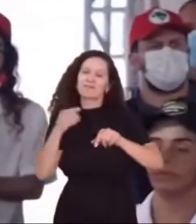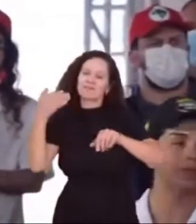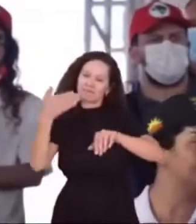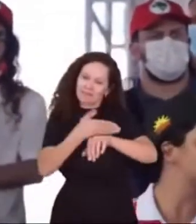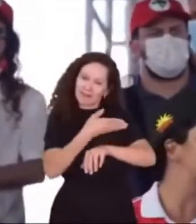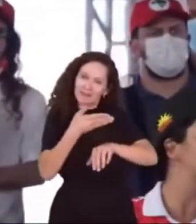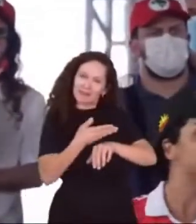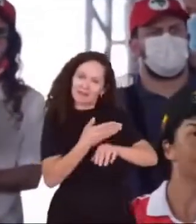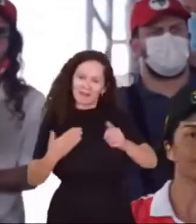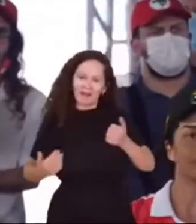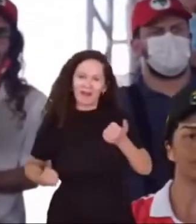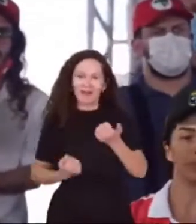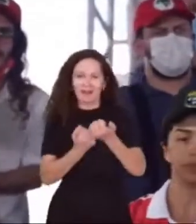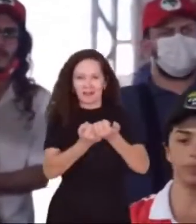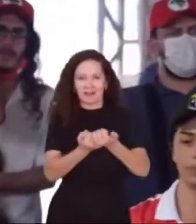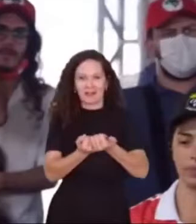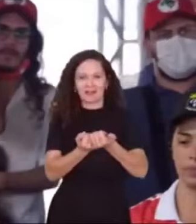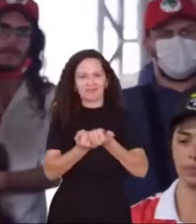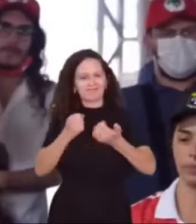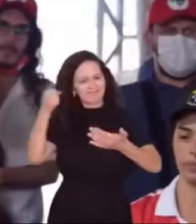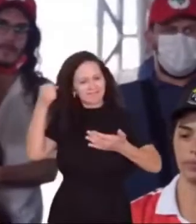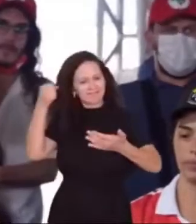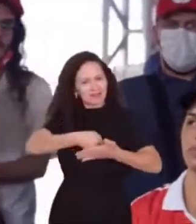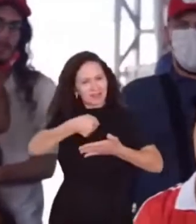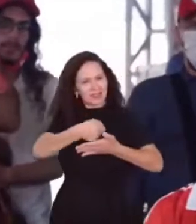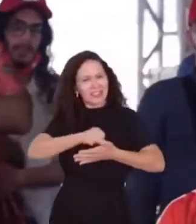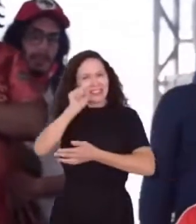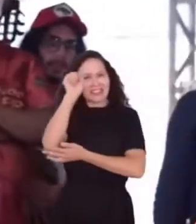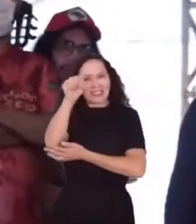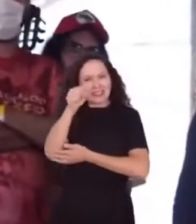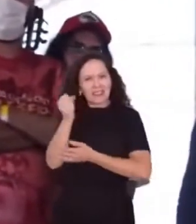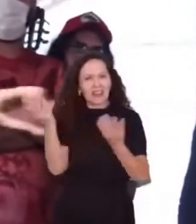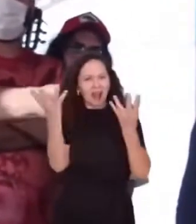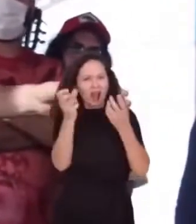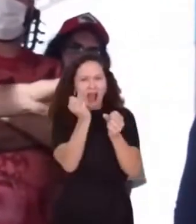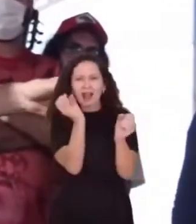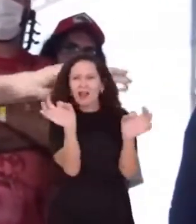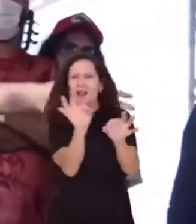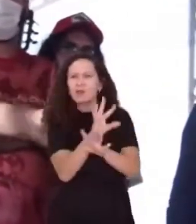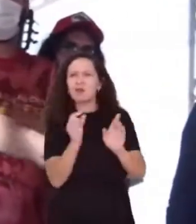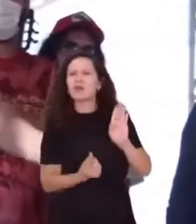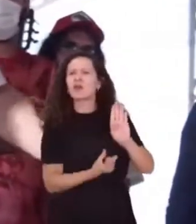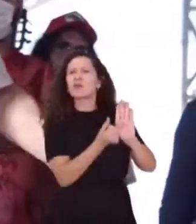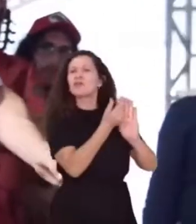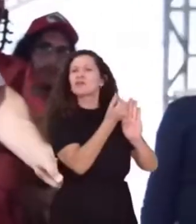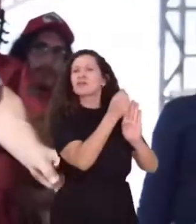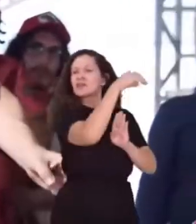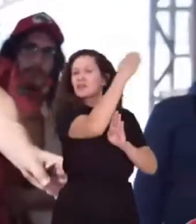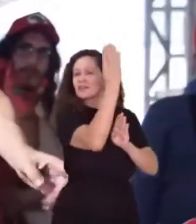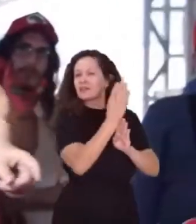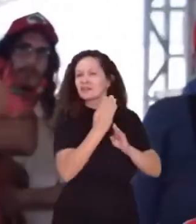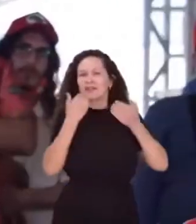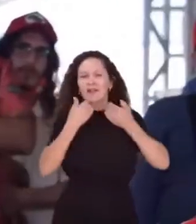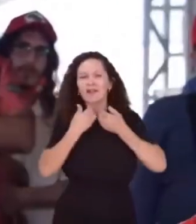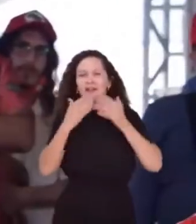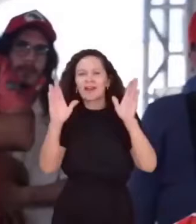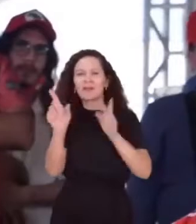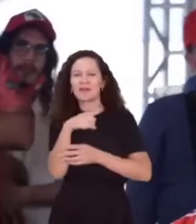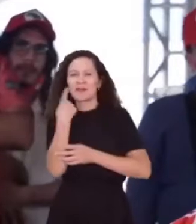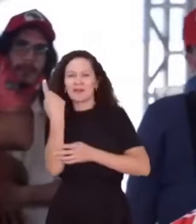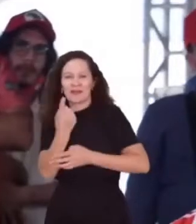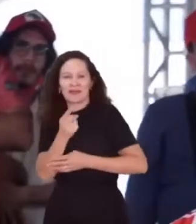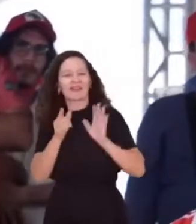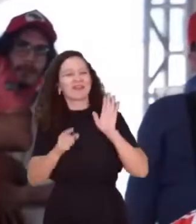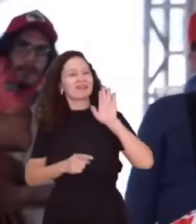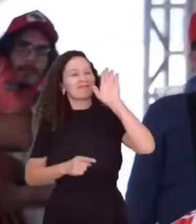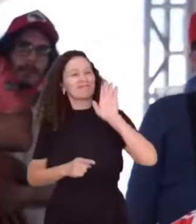uma batalha que derrotou a burguesia brasileira e abriu a porta para nós fazer a campanha. Mas